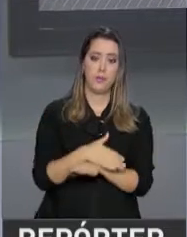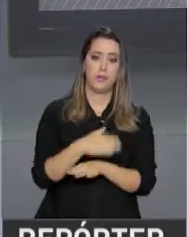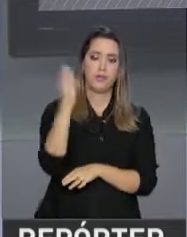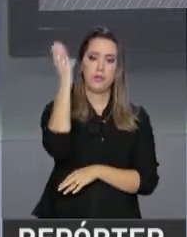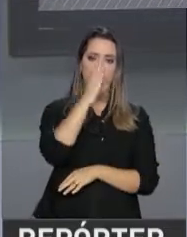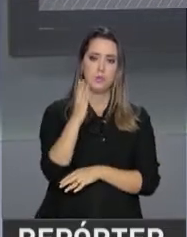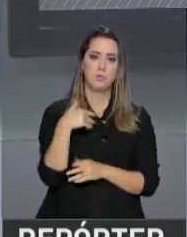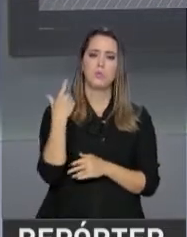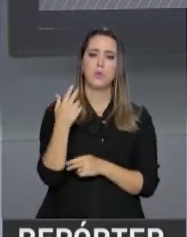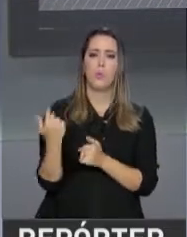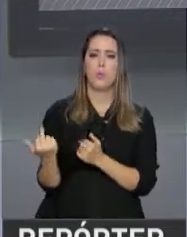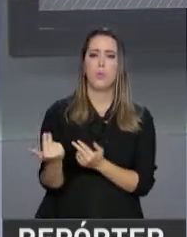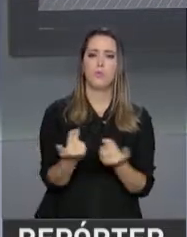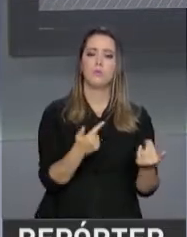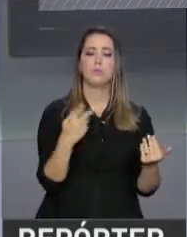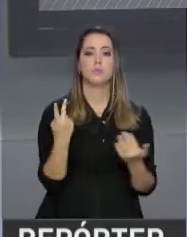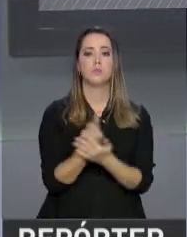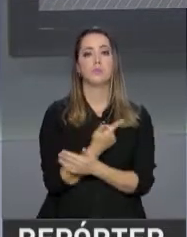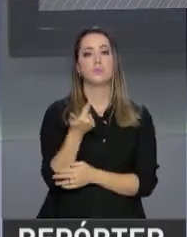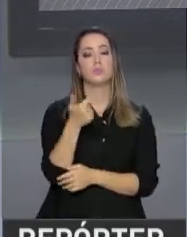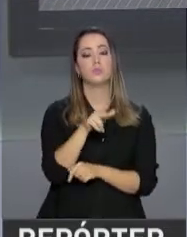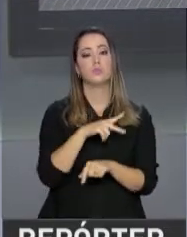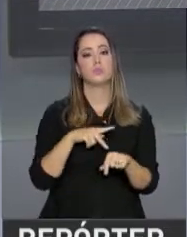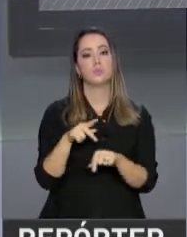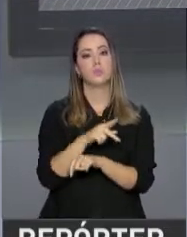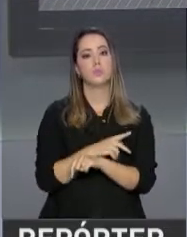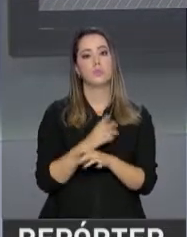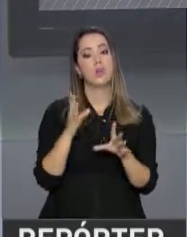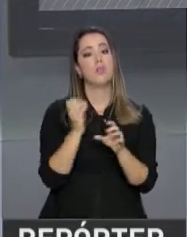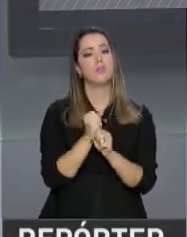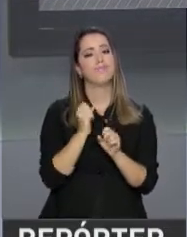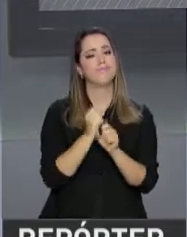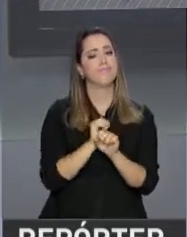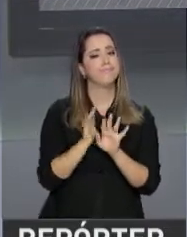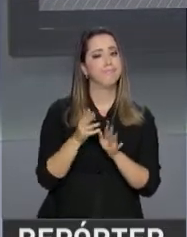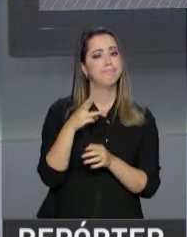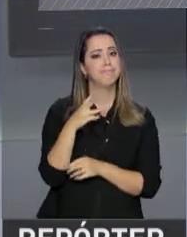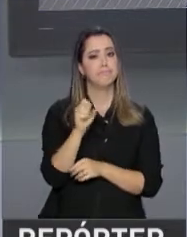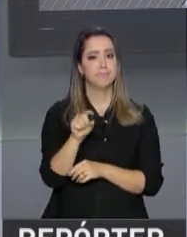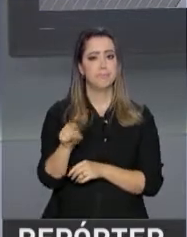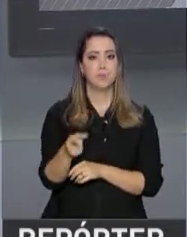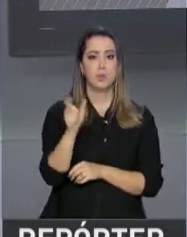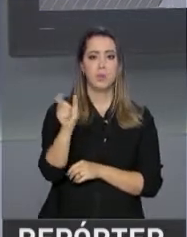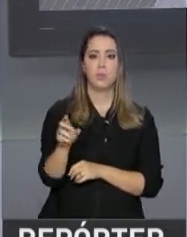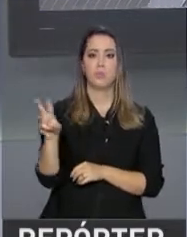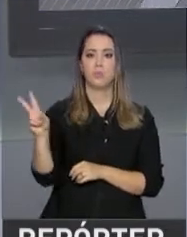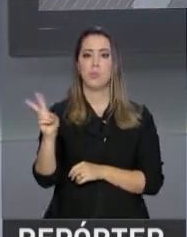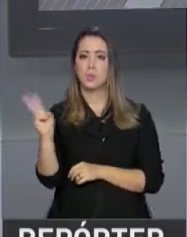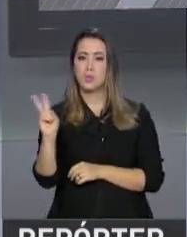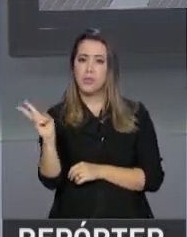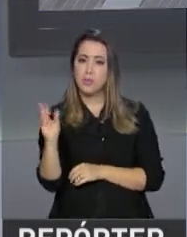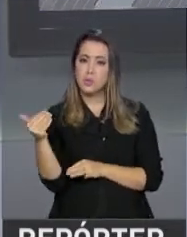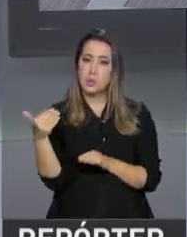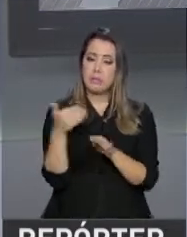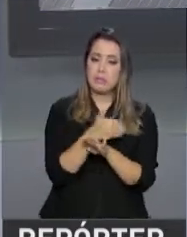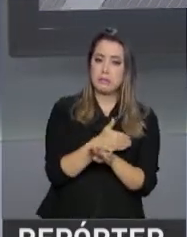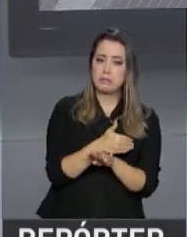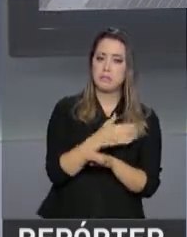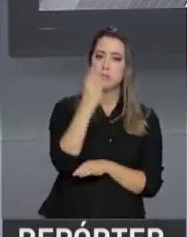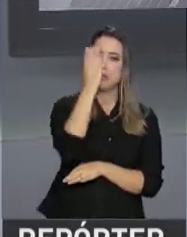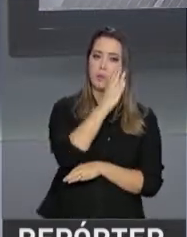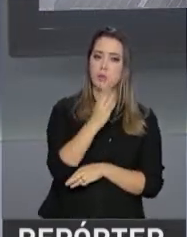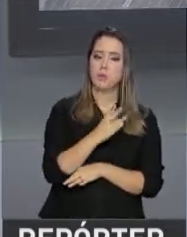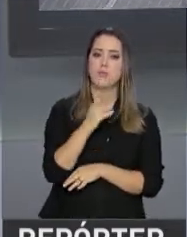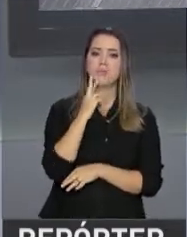segue procedimentos já adotados em outros países calcula-se que 38 mil venezuelanos entraram pela fronteira com